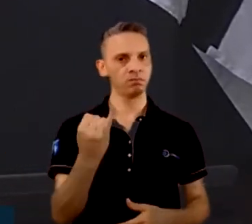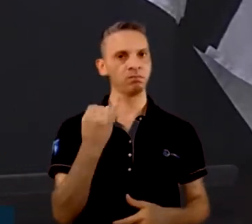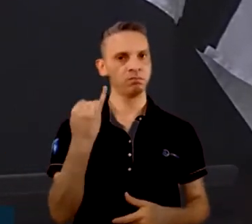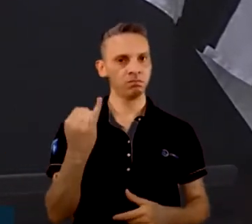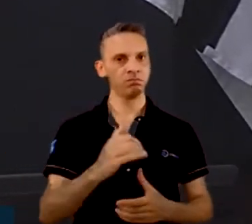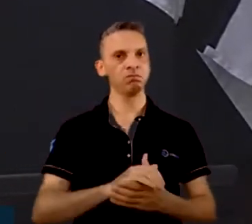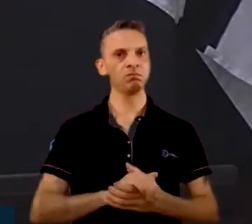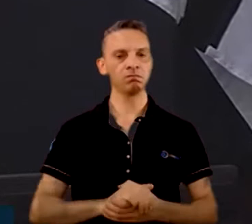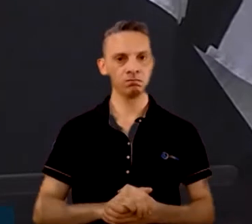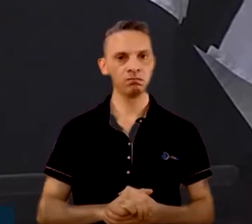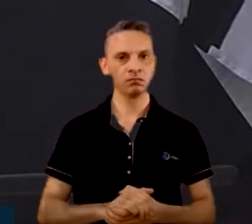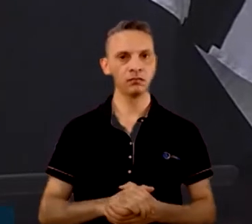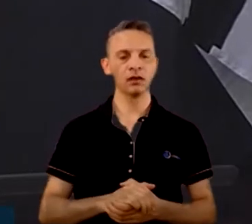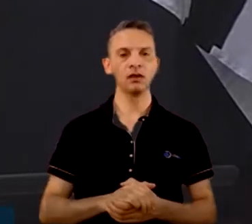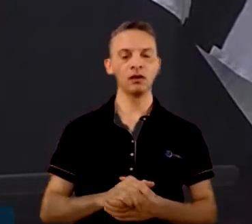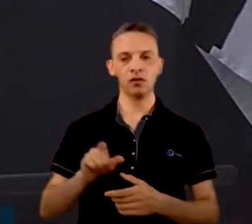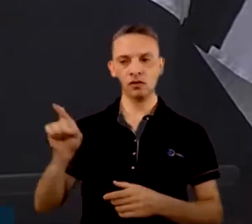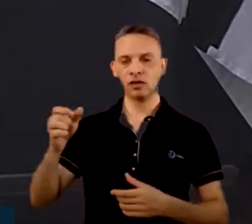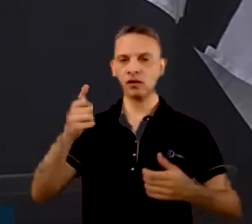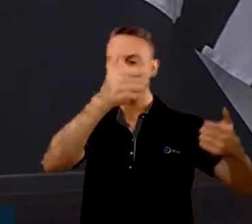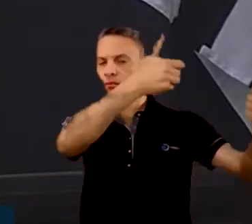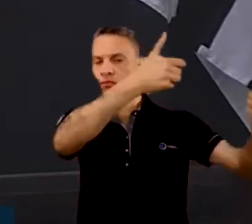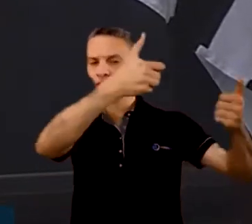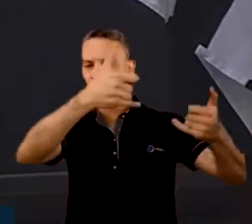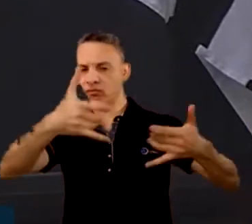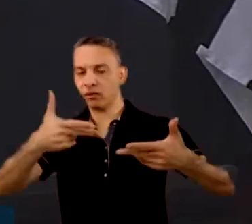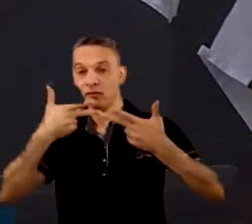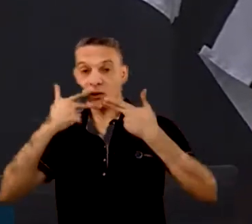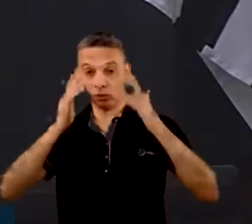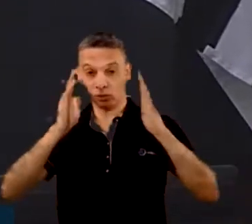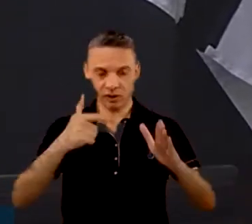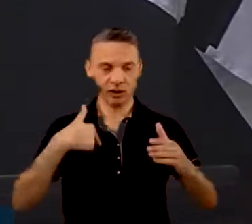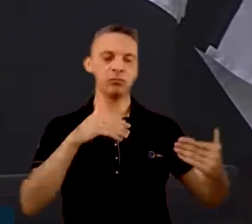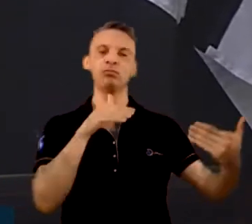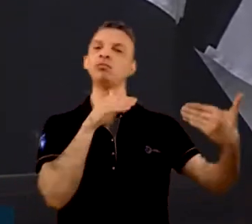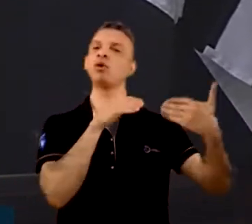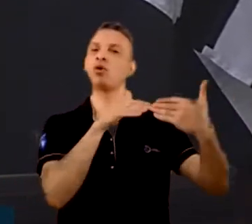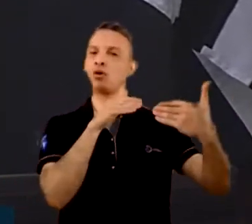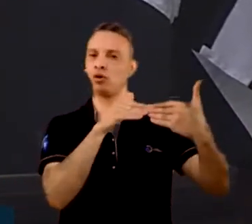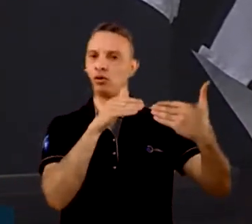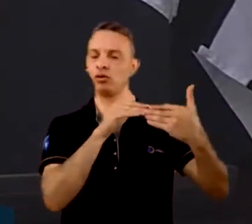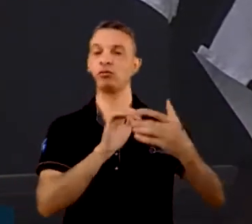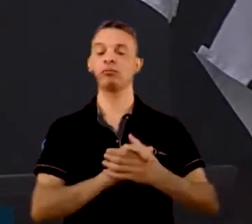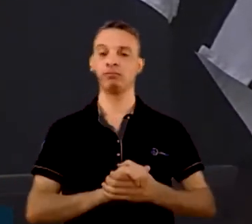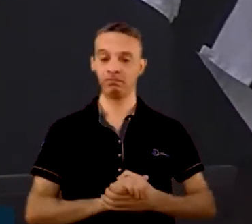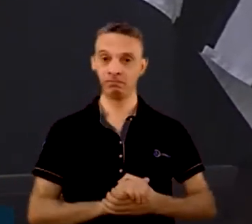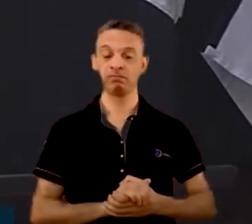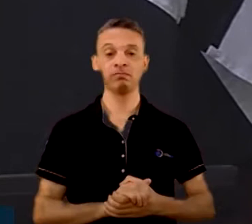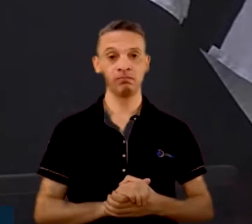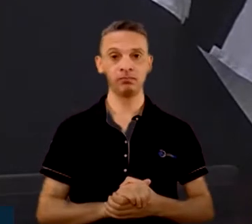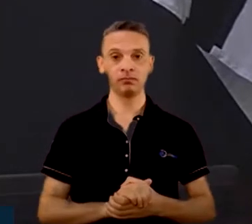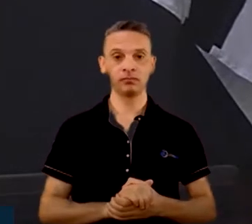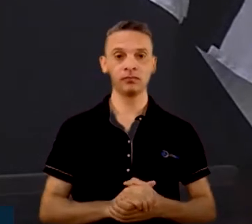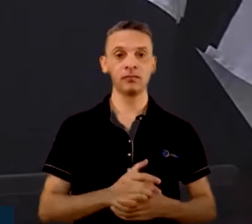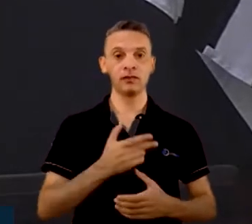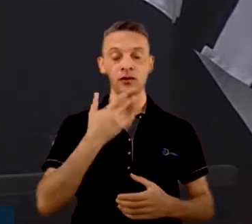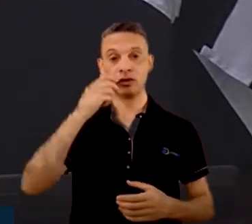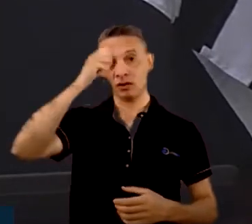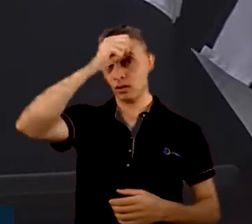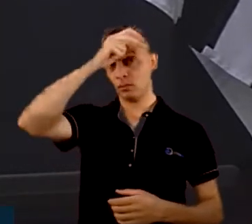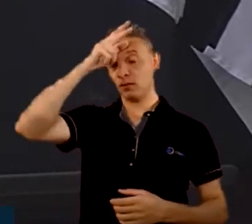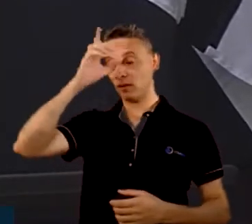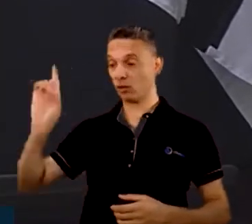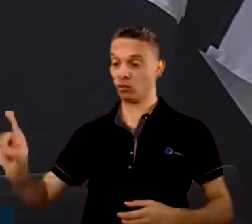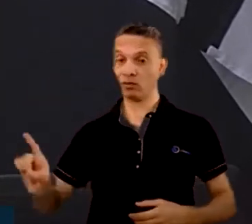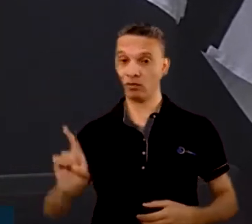assino embaixo de tudo que Vossa Excelência falou, vereador. Talvez, né, o senhor falou de chamar o prefeito aqui, obviamente o prefeito vai